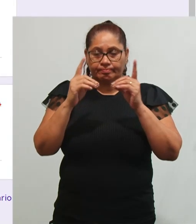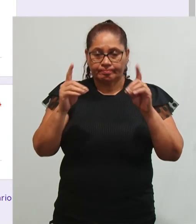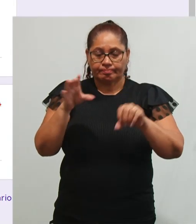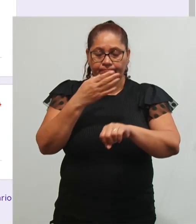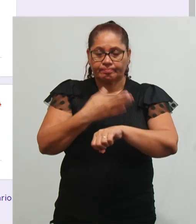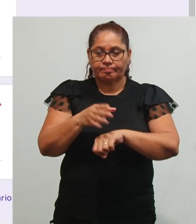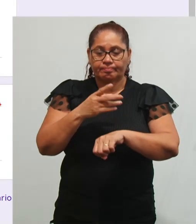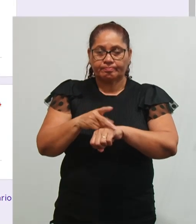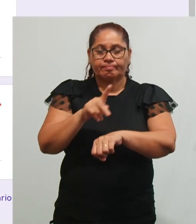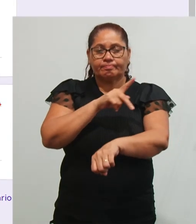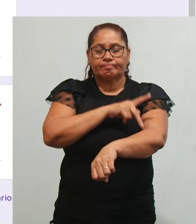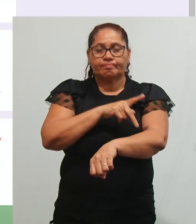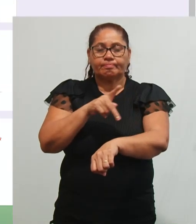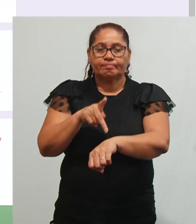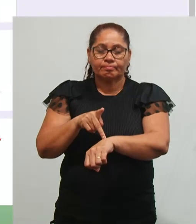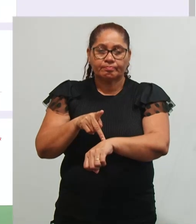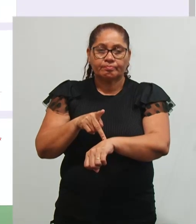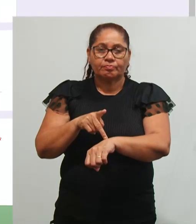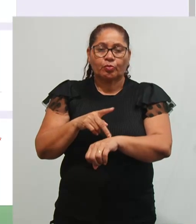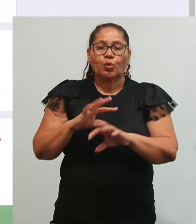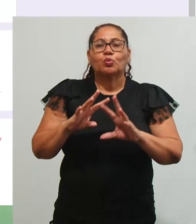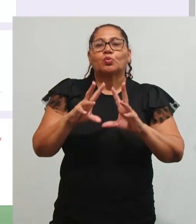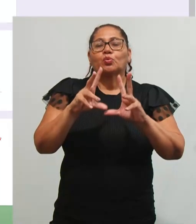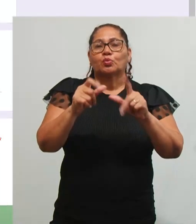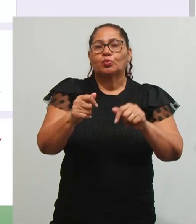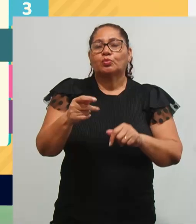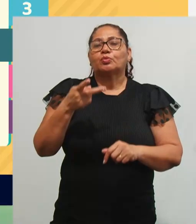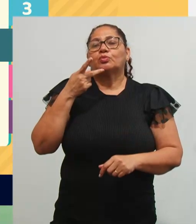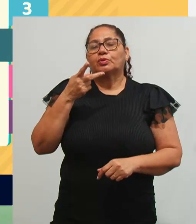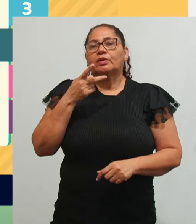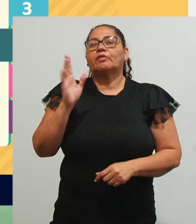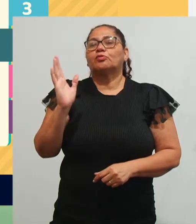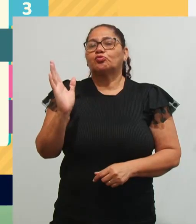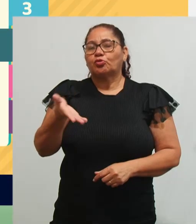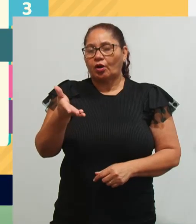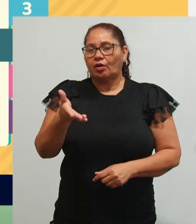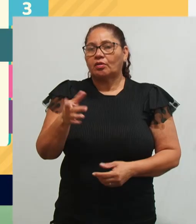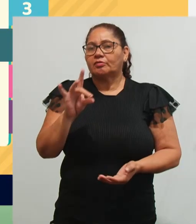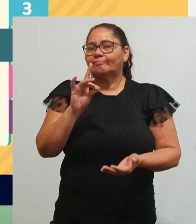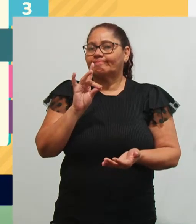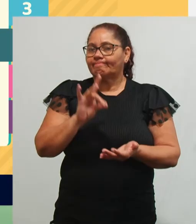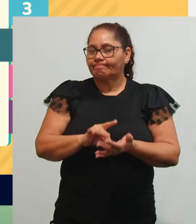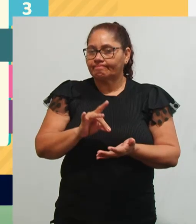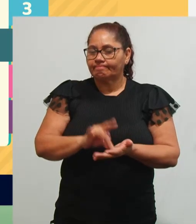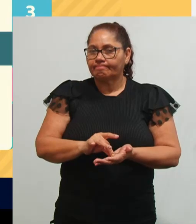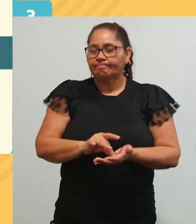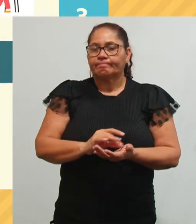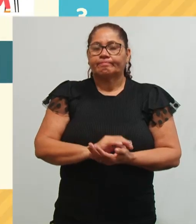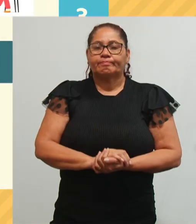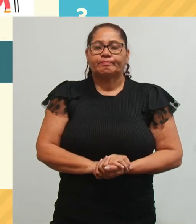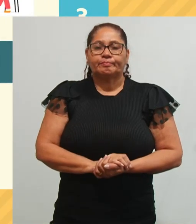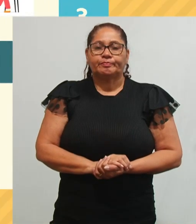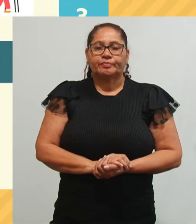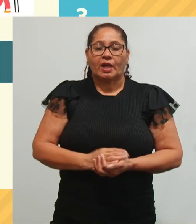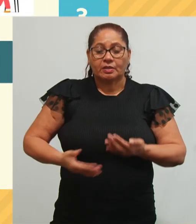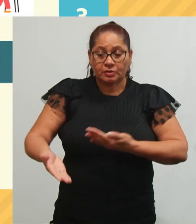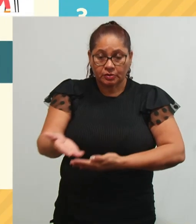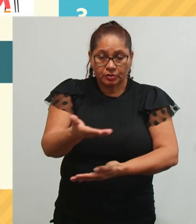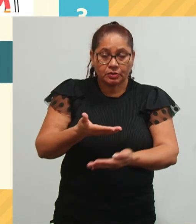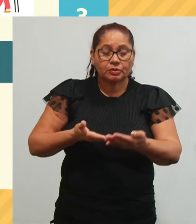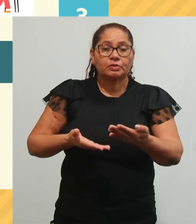prática pedagógica. Tudo que a gente já falou aqui, não é verdade? Então, essas